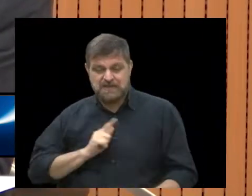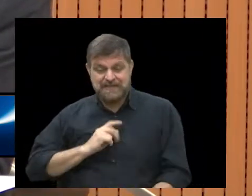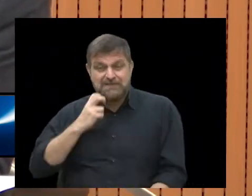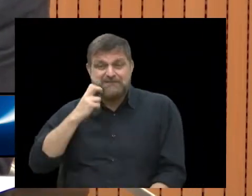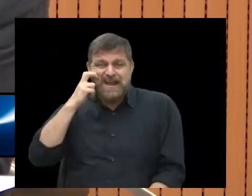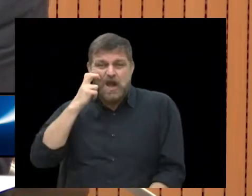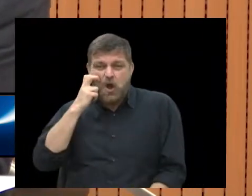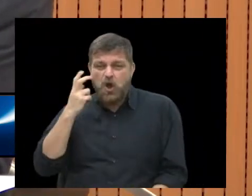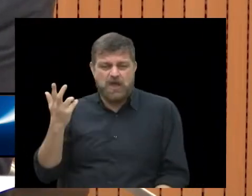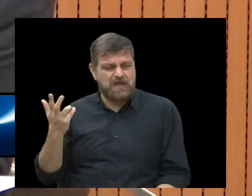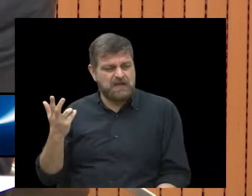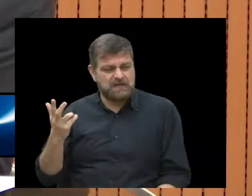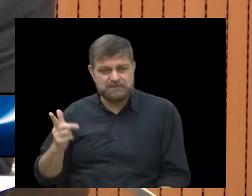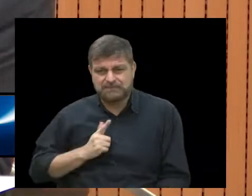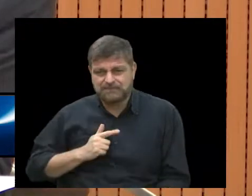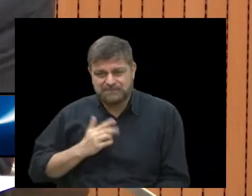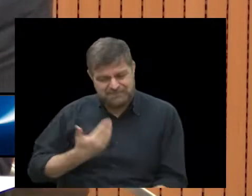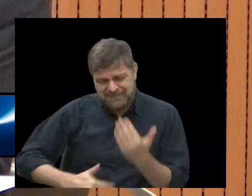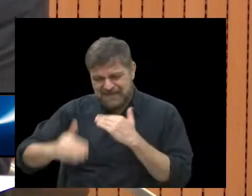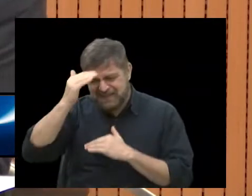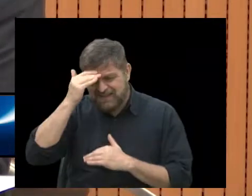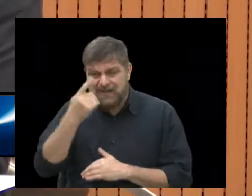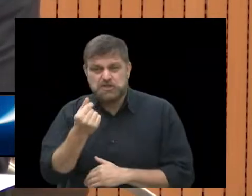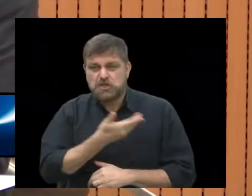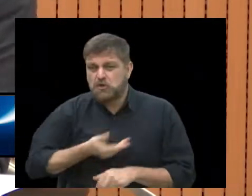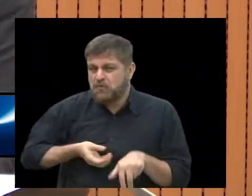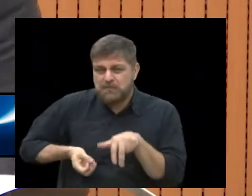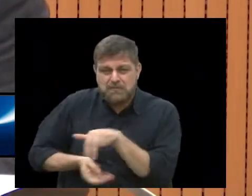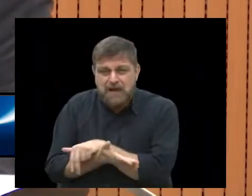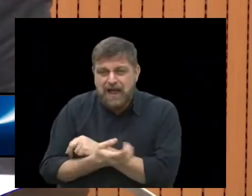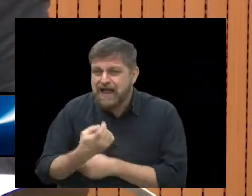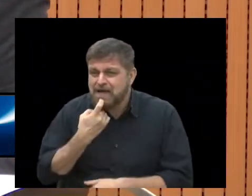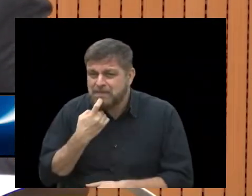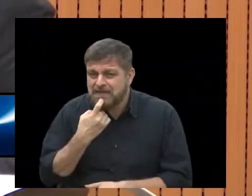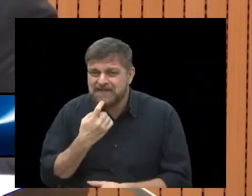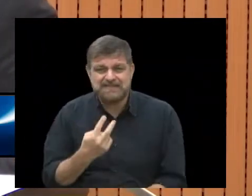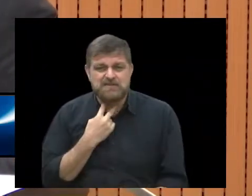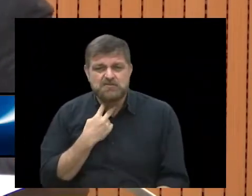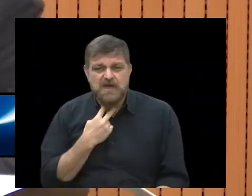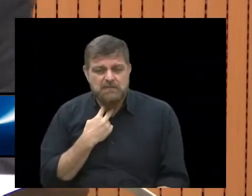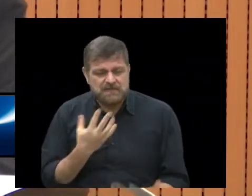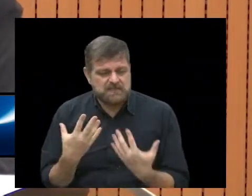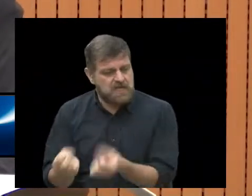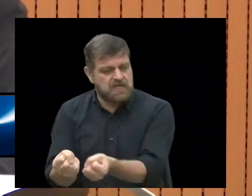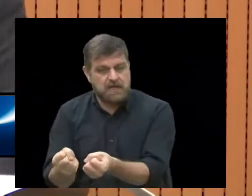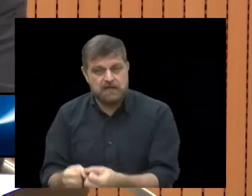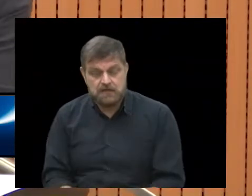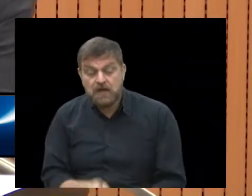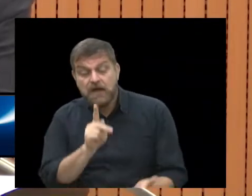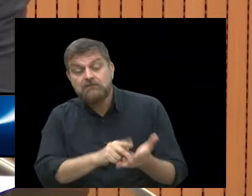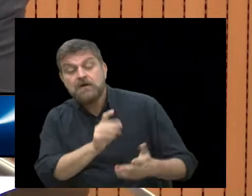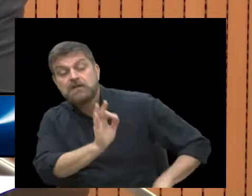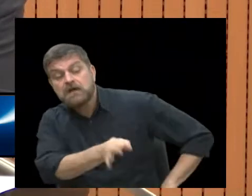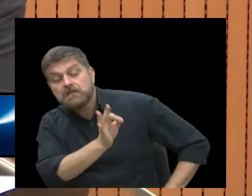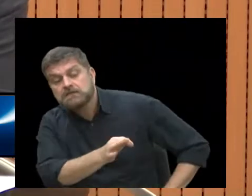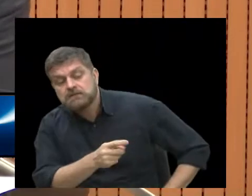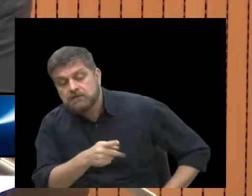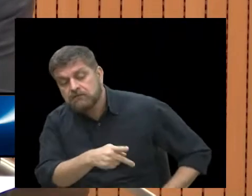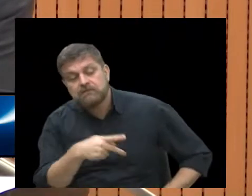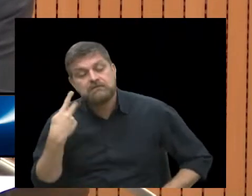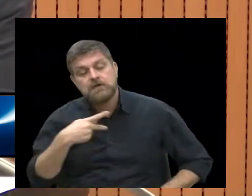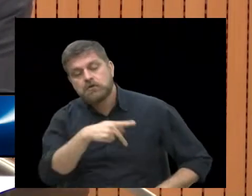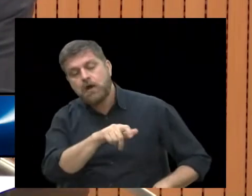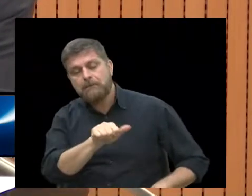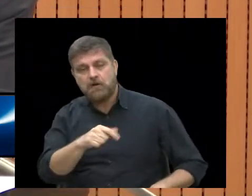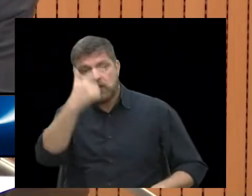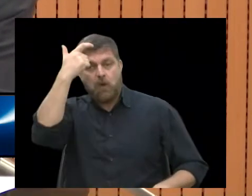escândalo. Ninguém aguenta mais corrupção em Campinas. E a verdade, vereador Paulo Galtério, não é